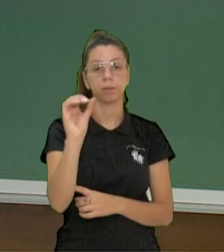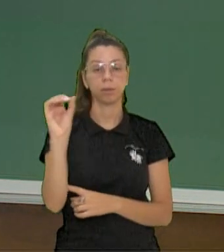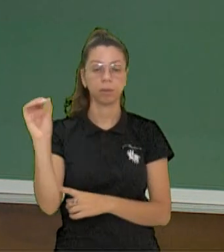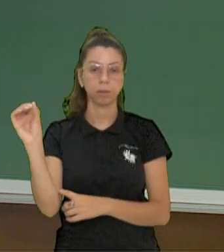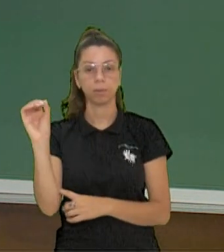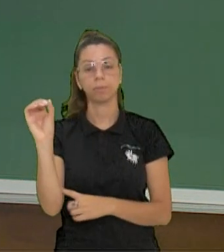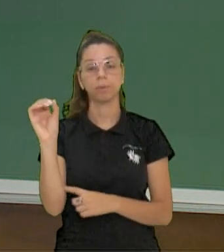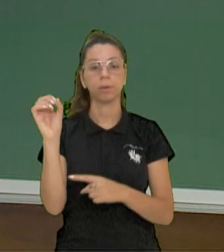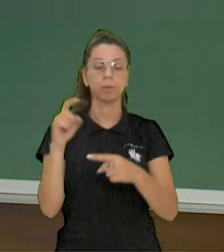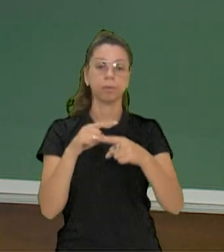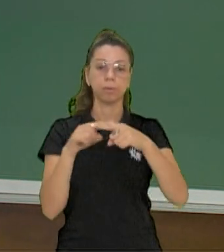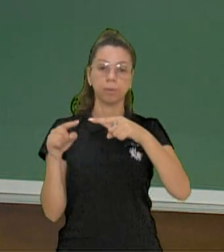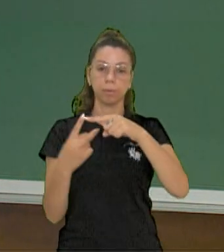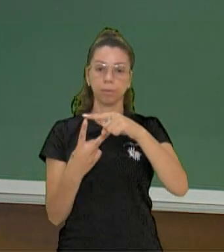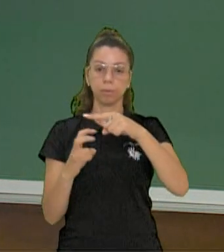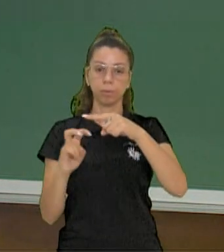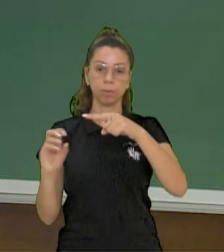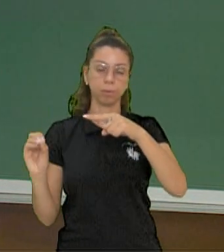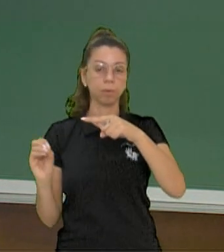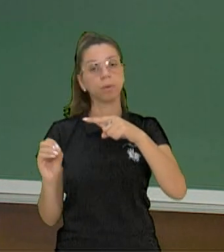2.500, 64.